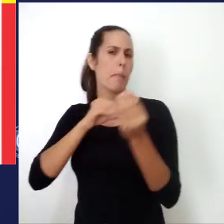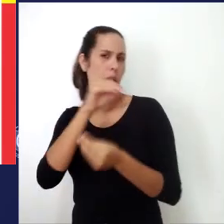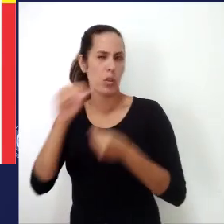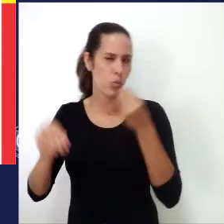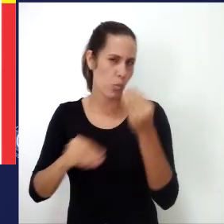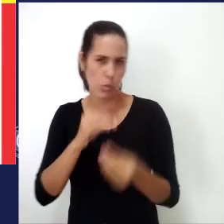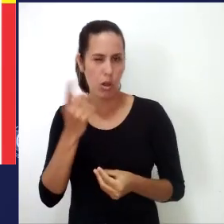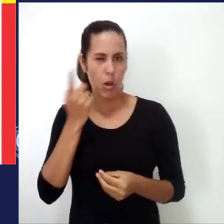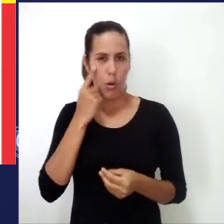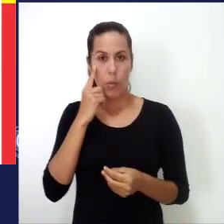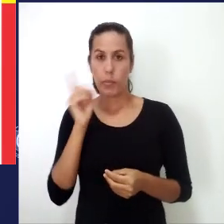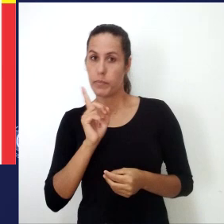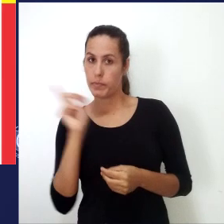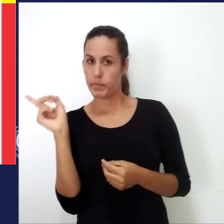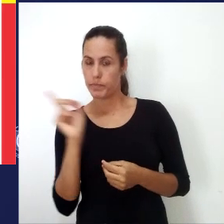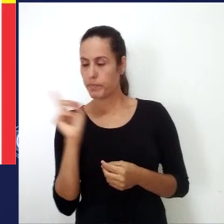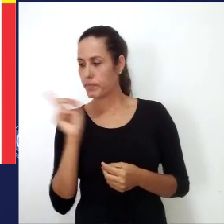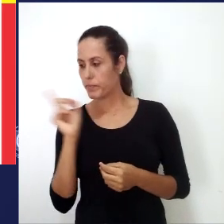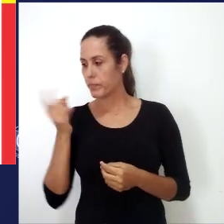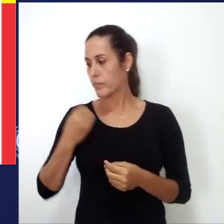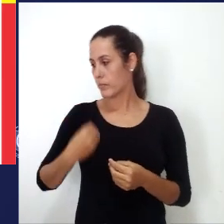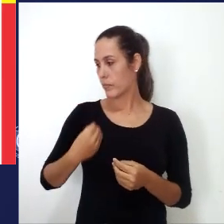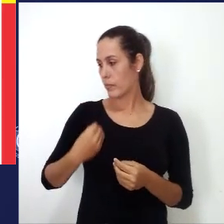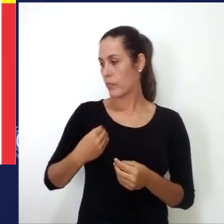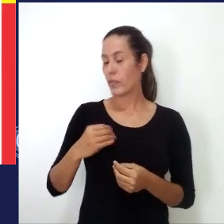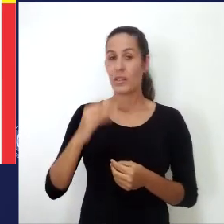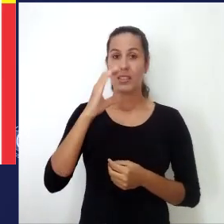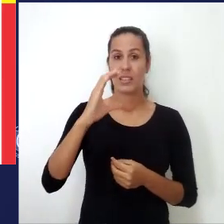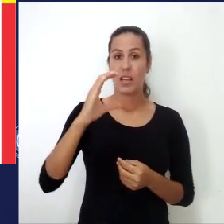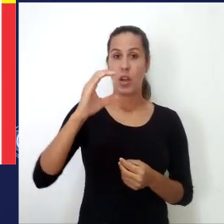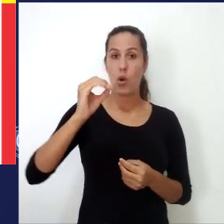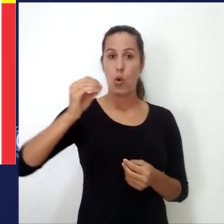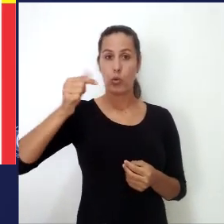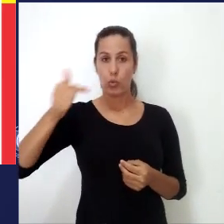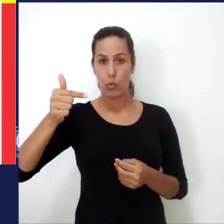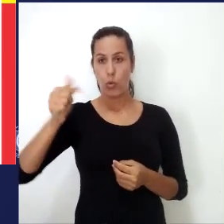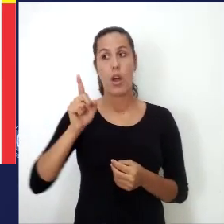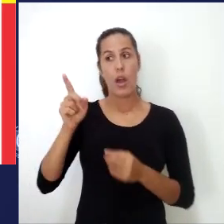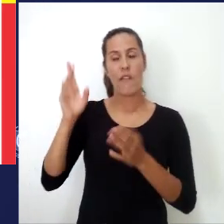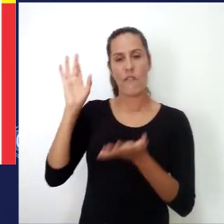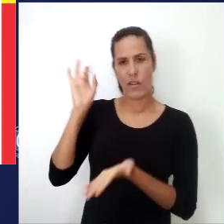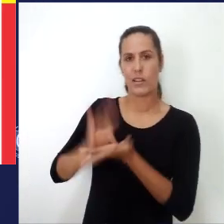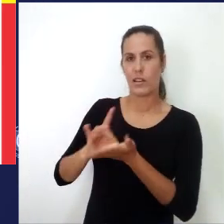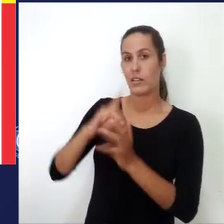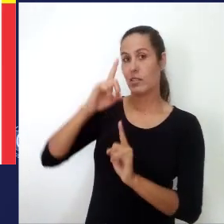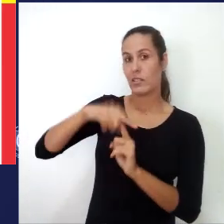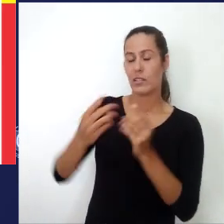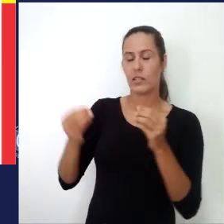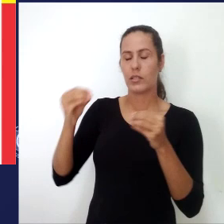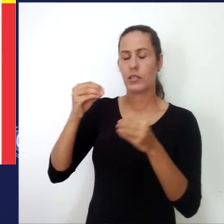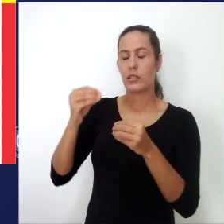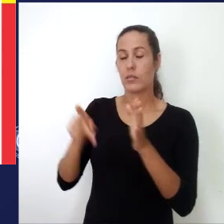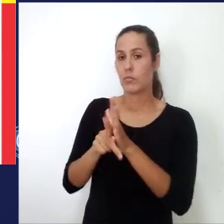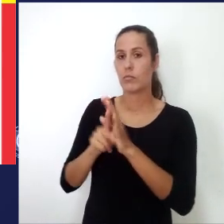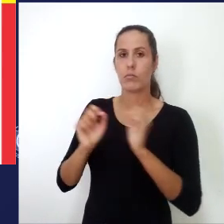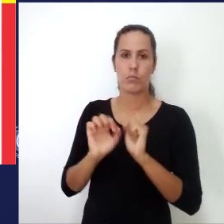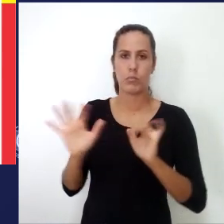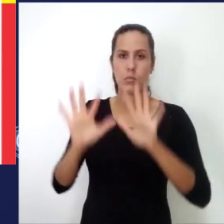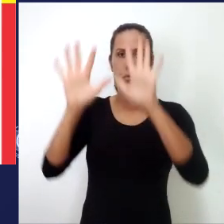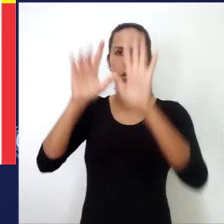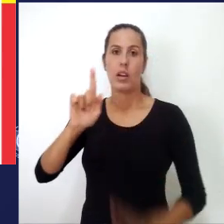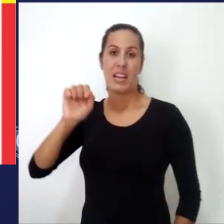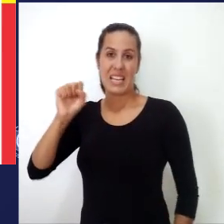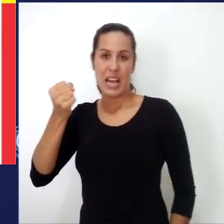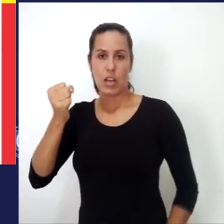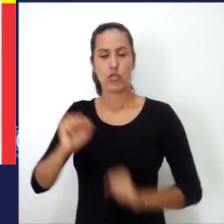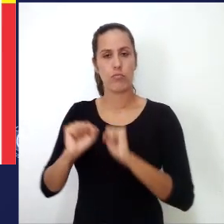na telinha, você vai ver que a gente tem o CO2, na realidade é um gás, certo? Se você observar, a gente